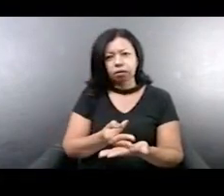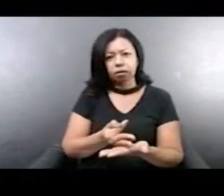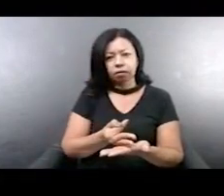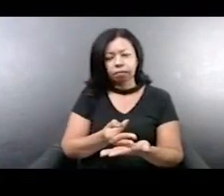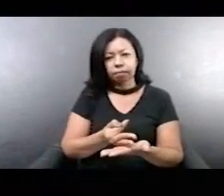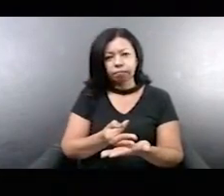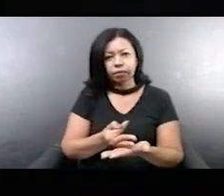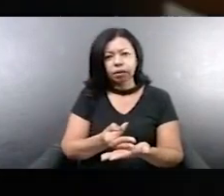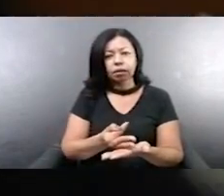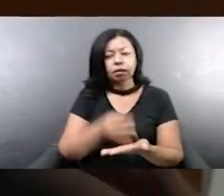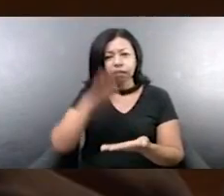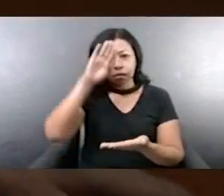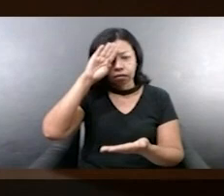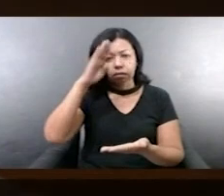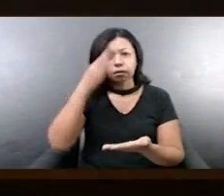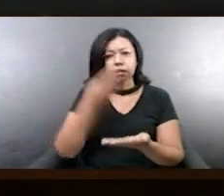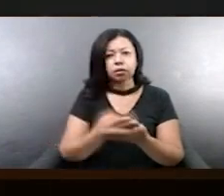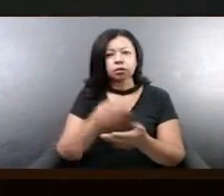a fé.